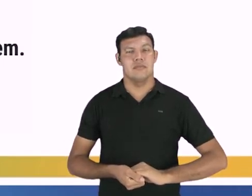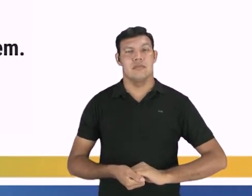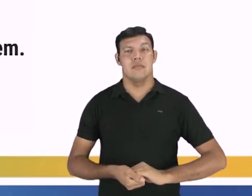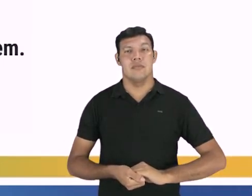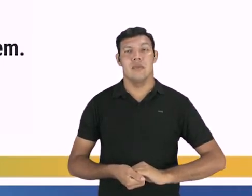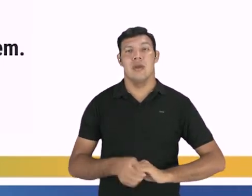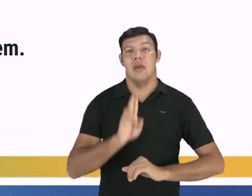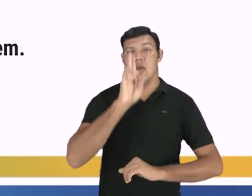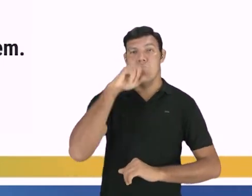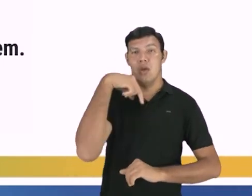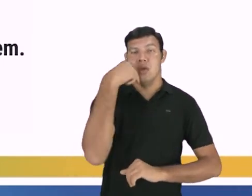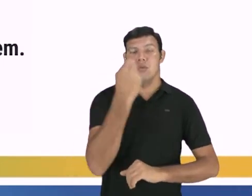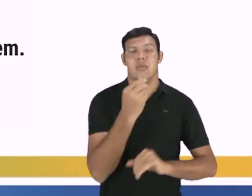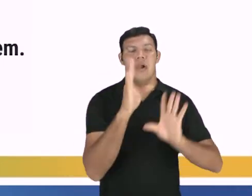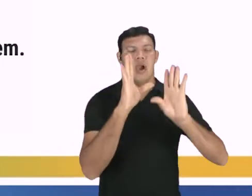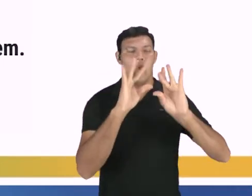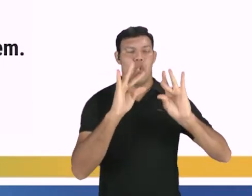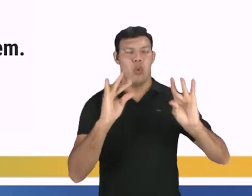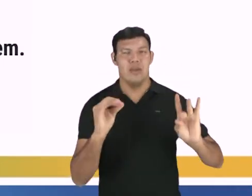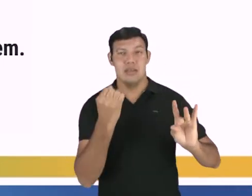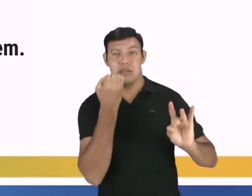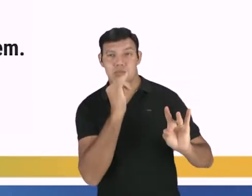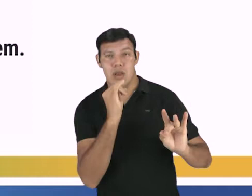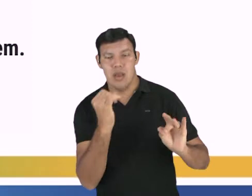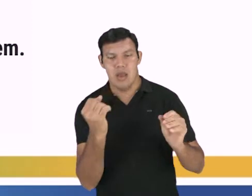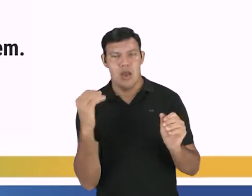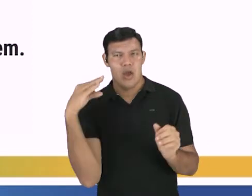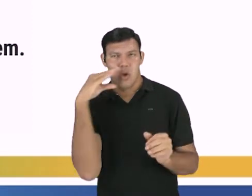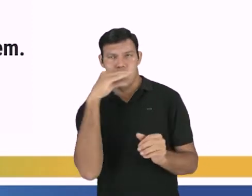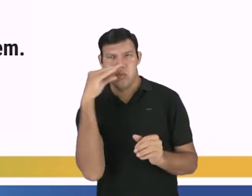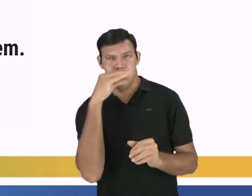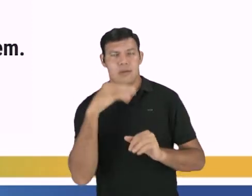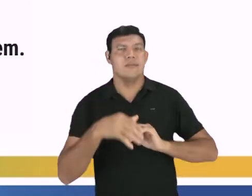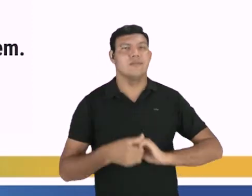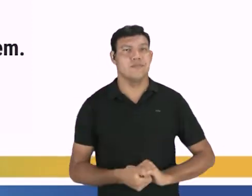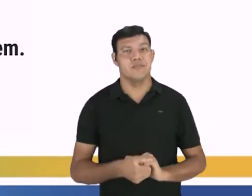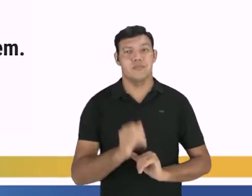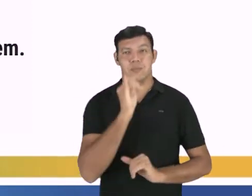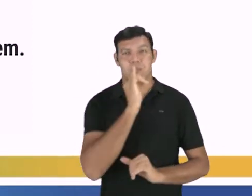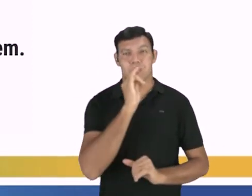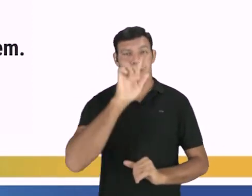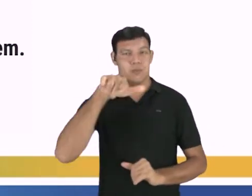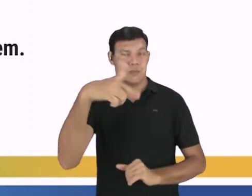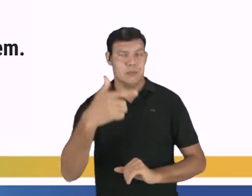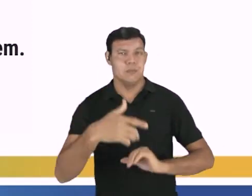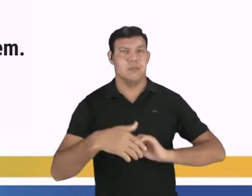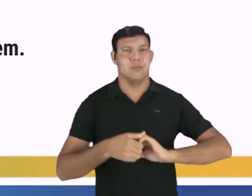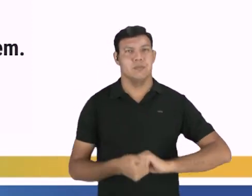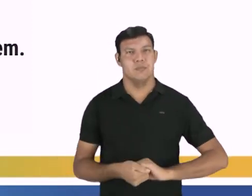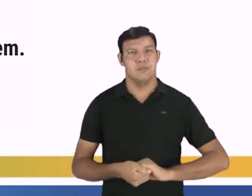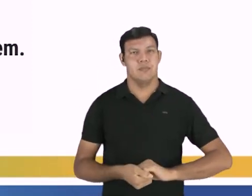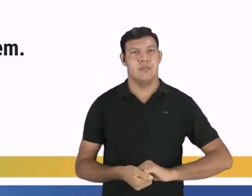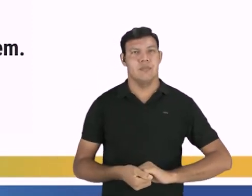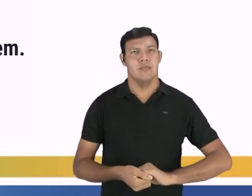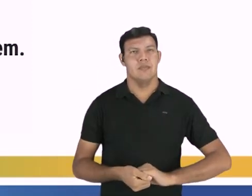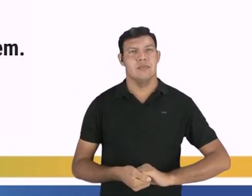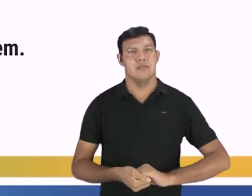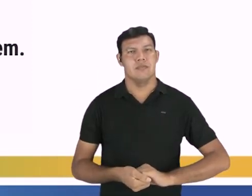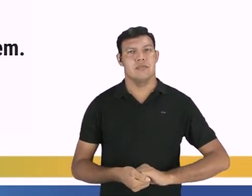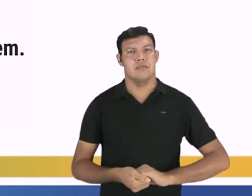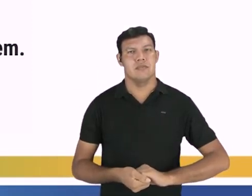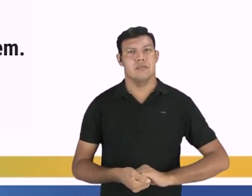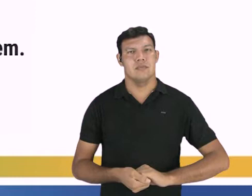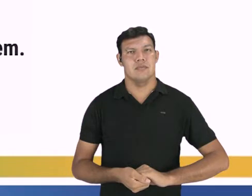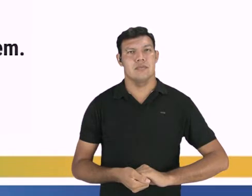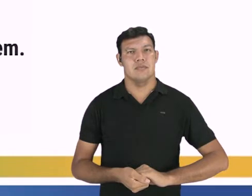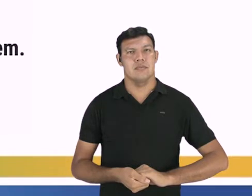Sorvete derrete se for aquecido. Mais alguns exemplos. If you freeze water,